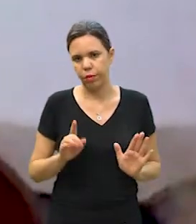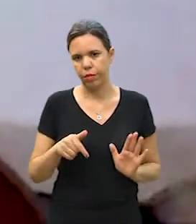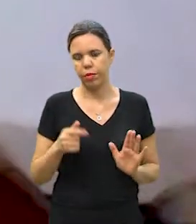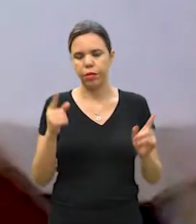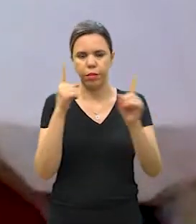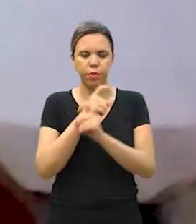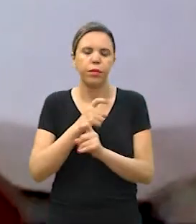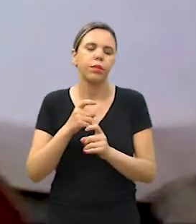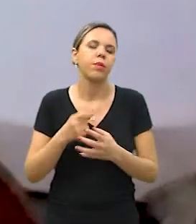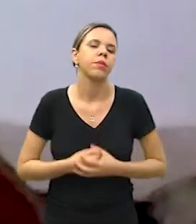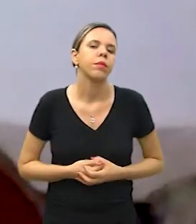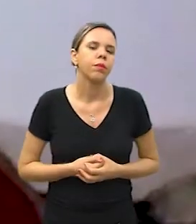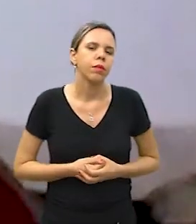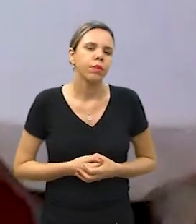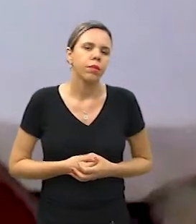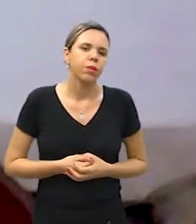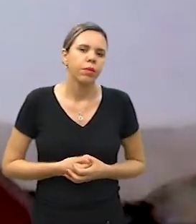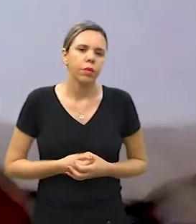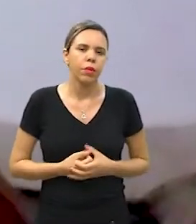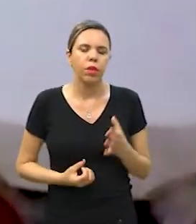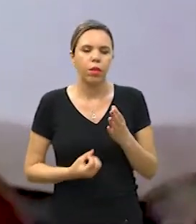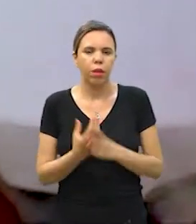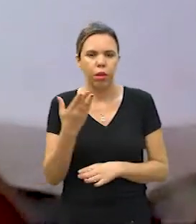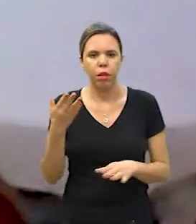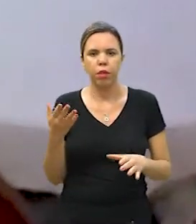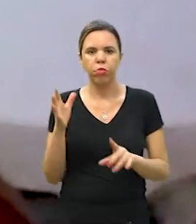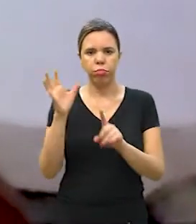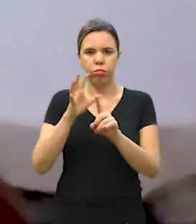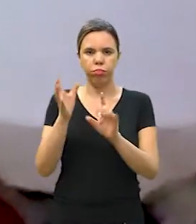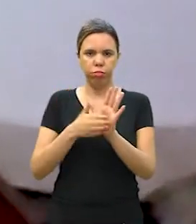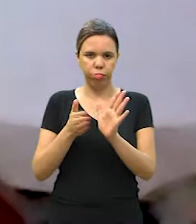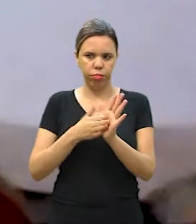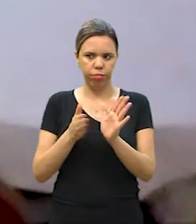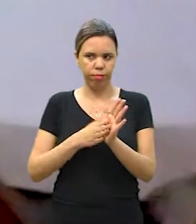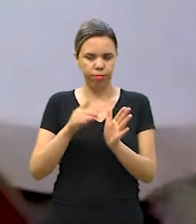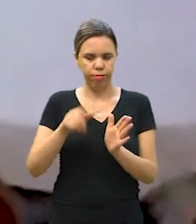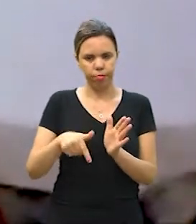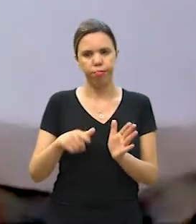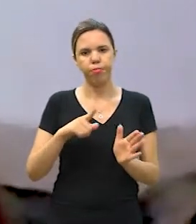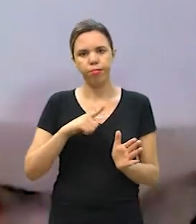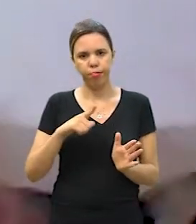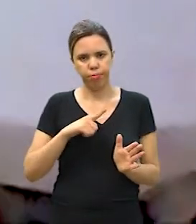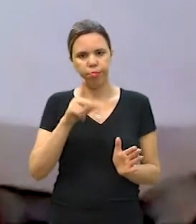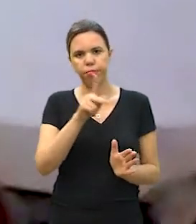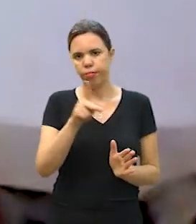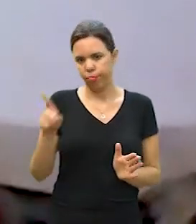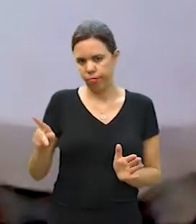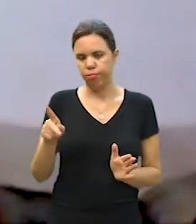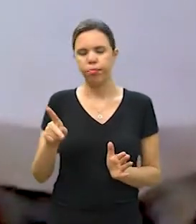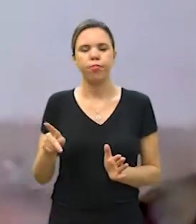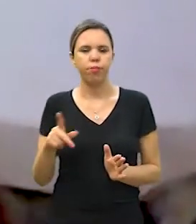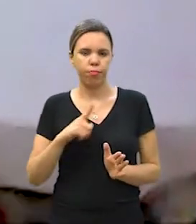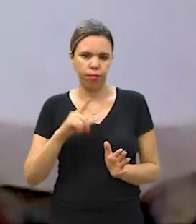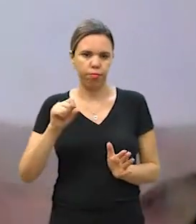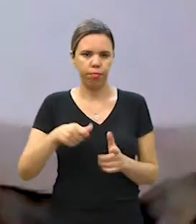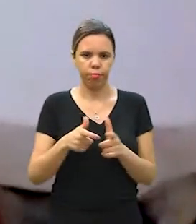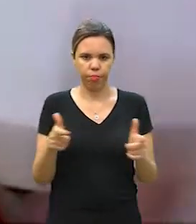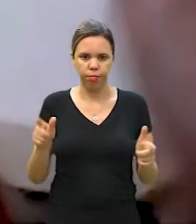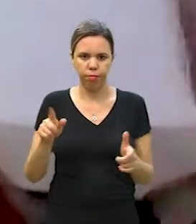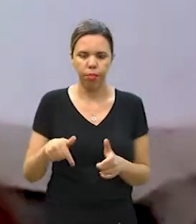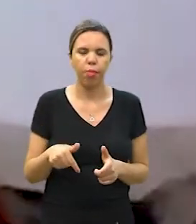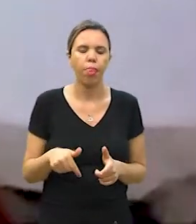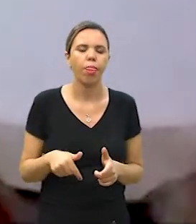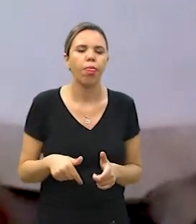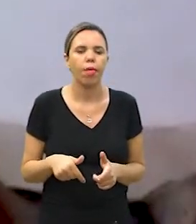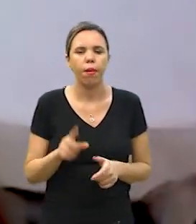Então, isso é bem complicado e isso que gera o assédio, né? Porque a cobrança tem do professor, da professora, tem, mas a